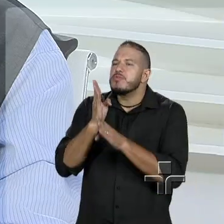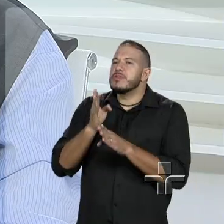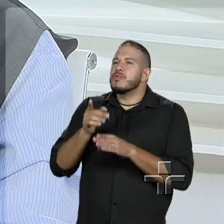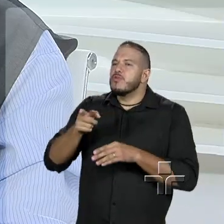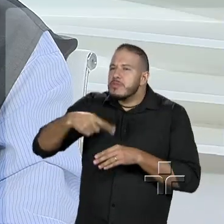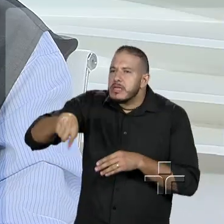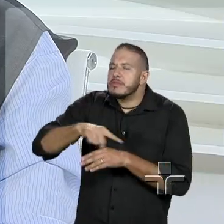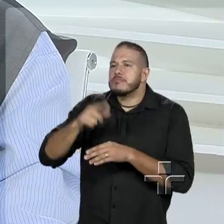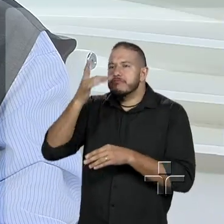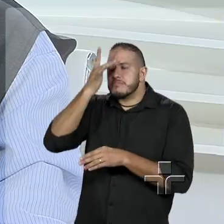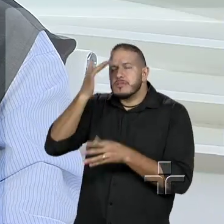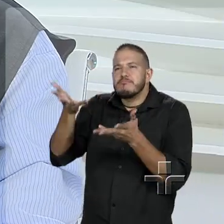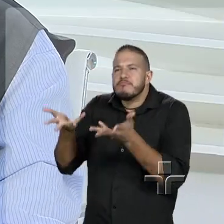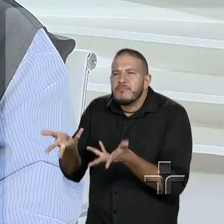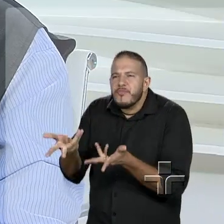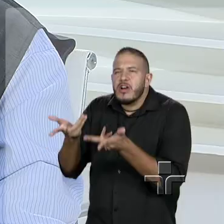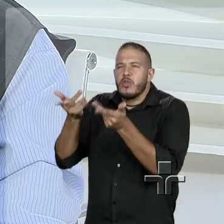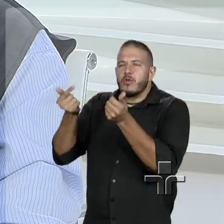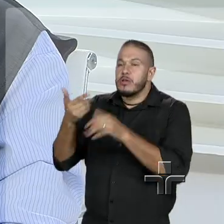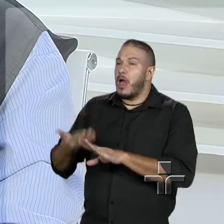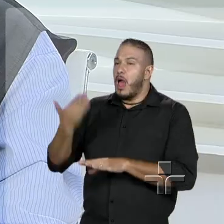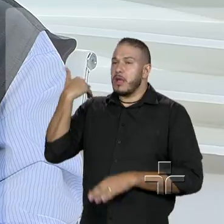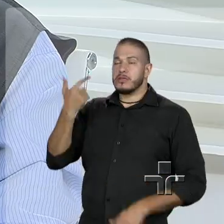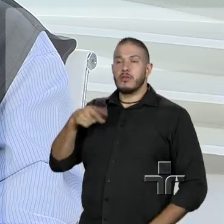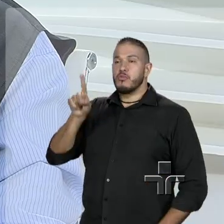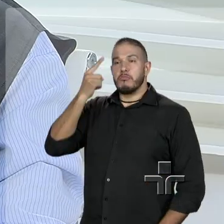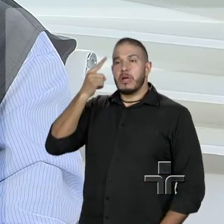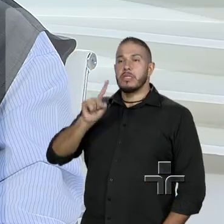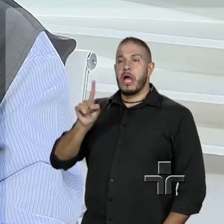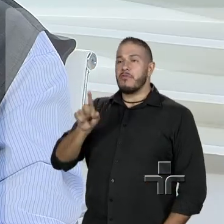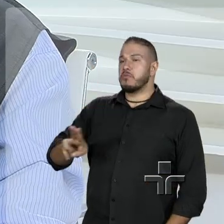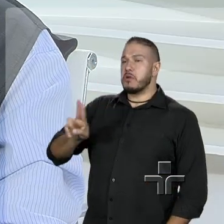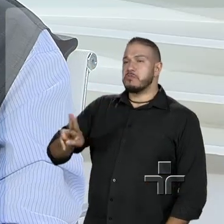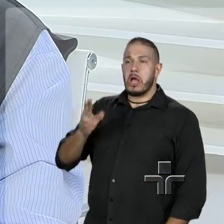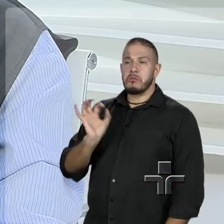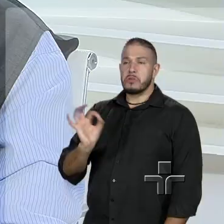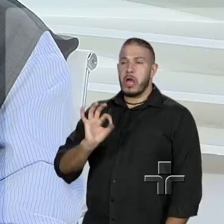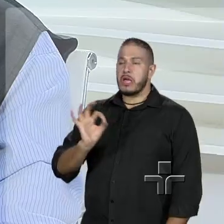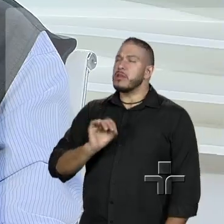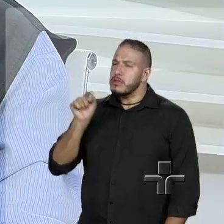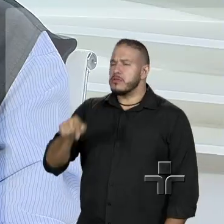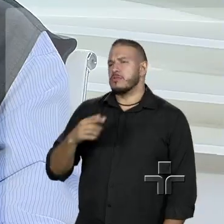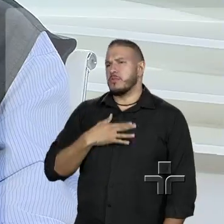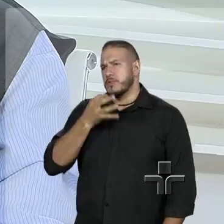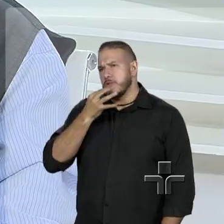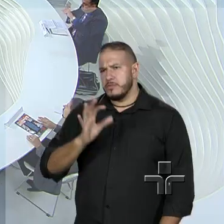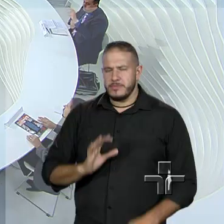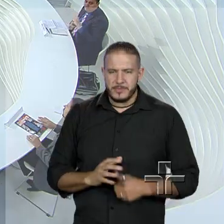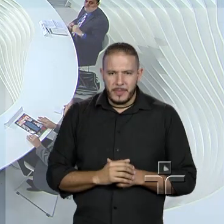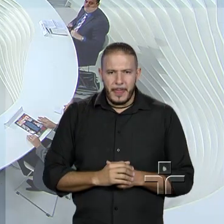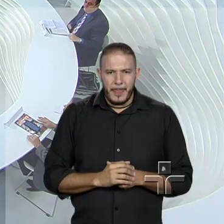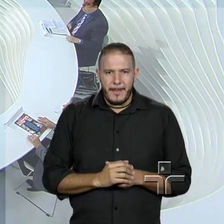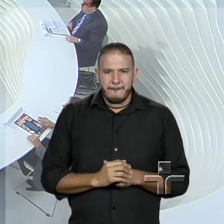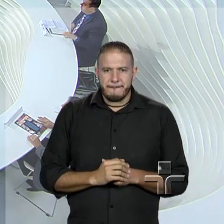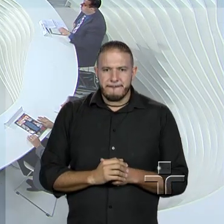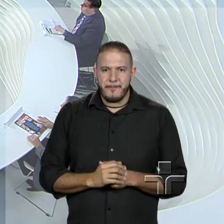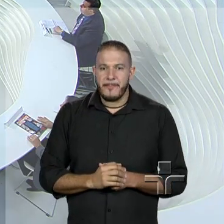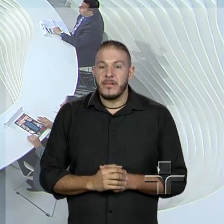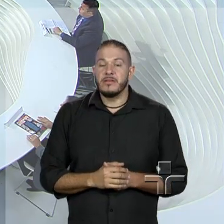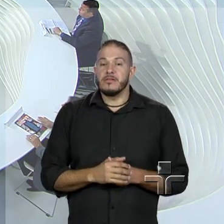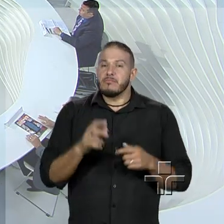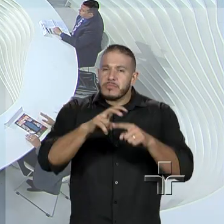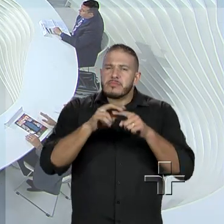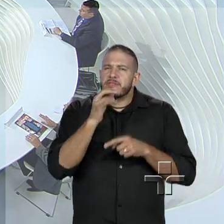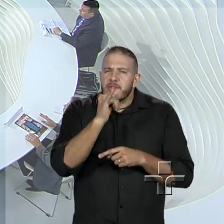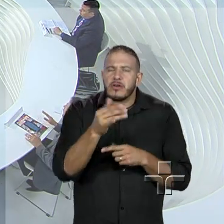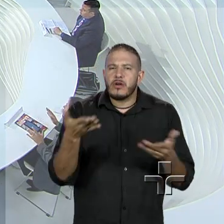de valores que não era utilizado. É disso que se trata. Professor, e por que eles não ajudam na reforma da Previdência?